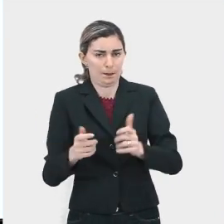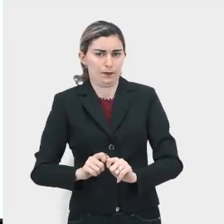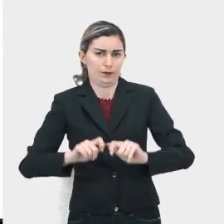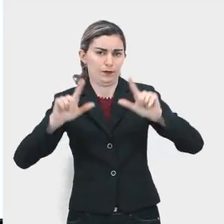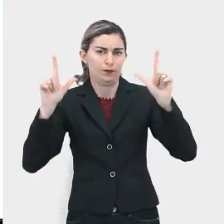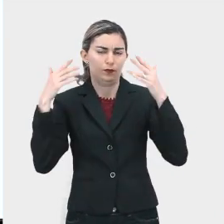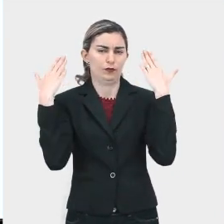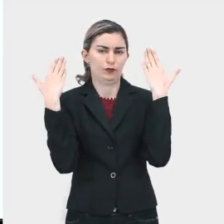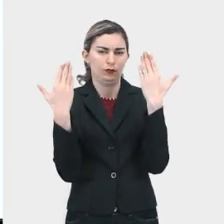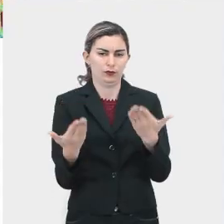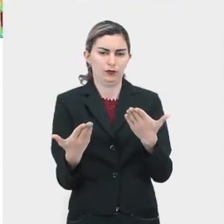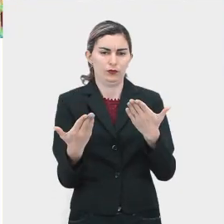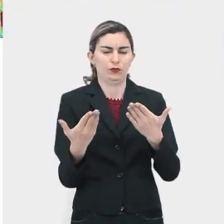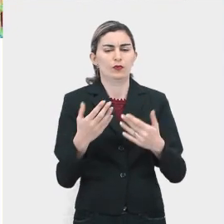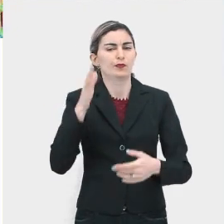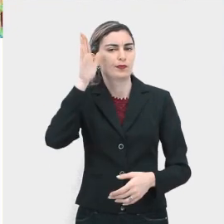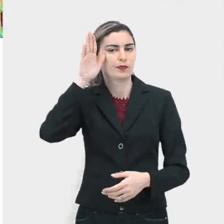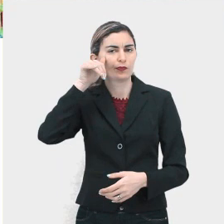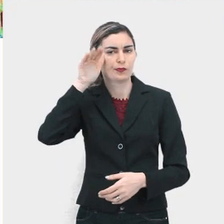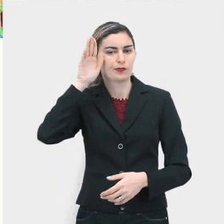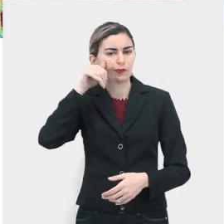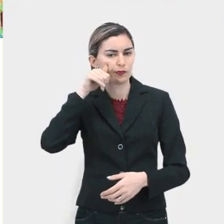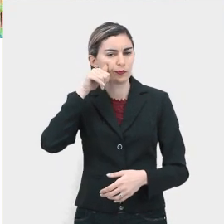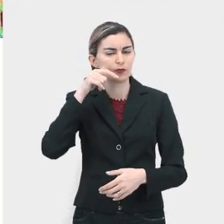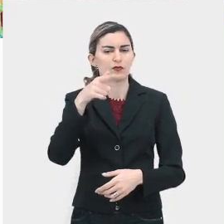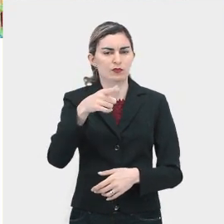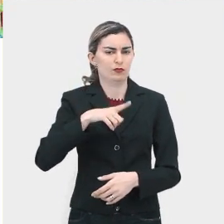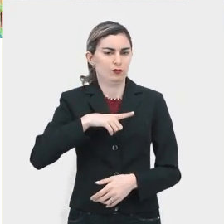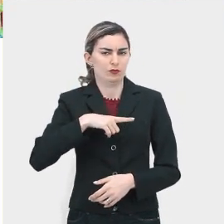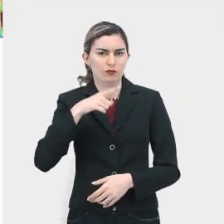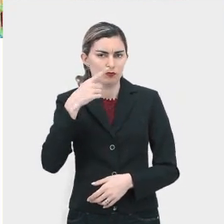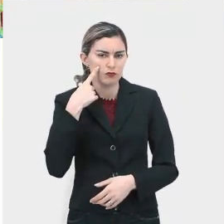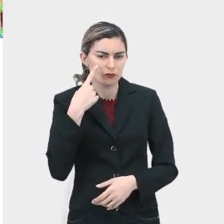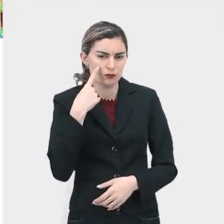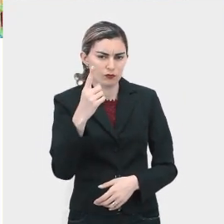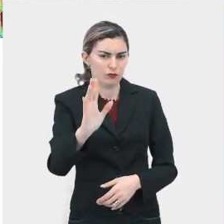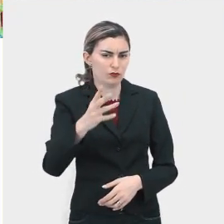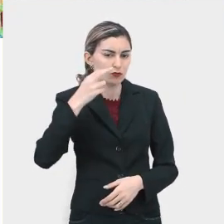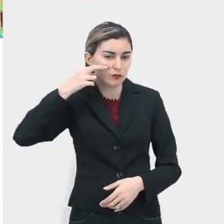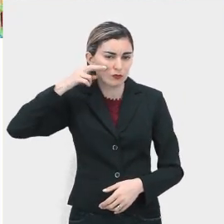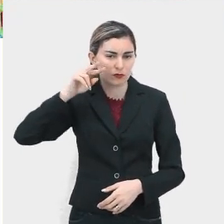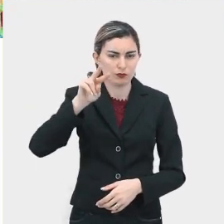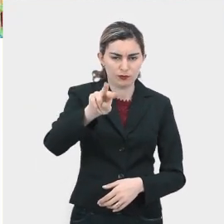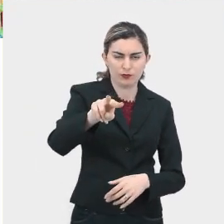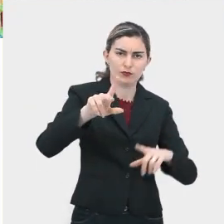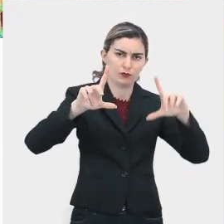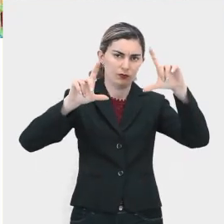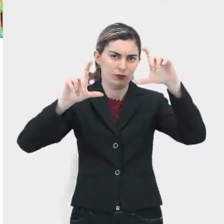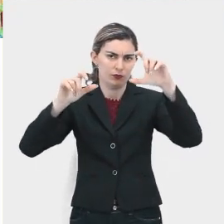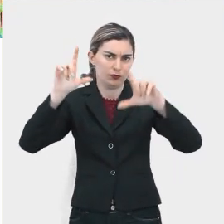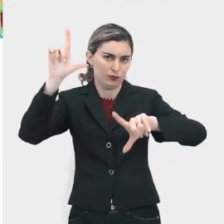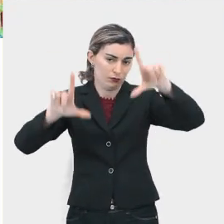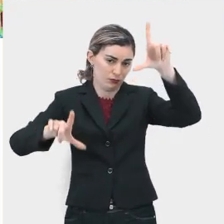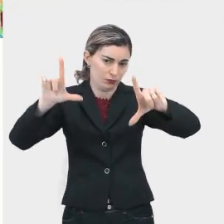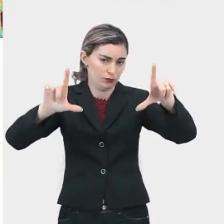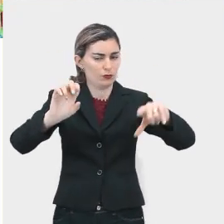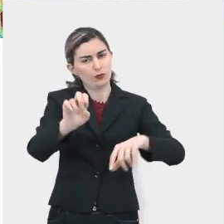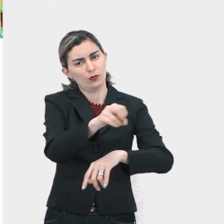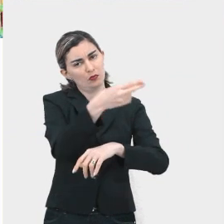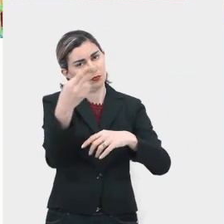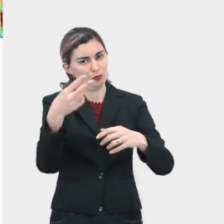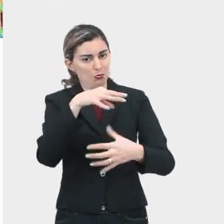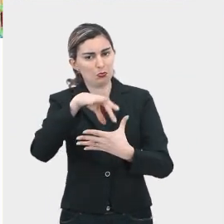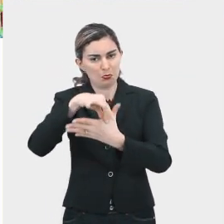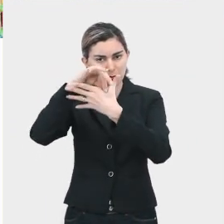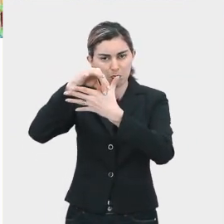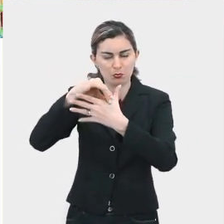uma curiosidade. Será que vocês já viram essas imagens na televisão ou ao vivo? É